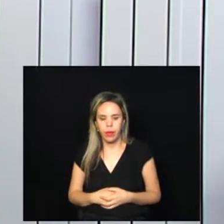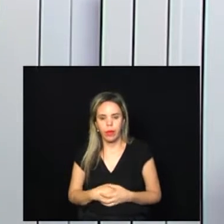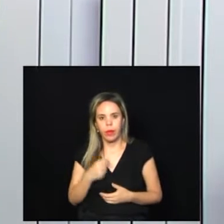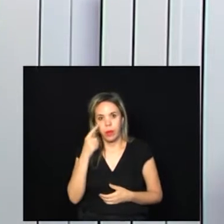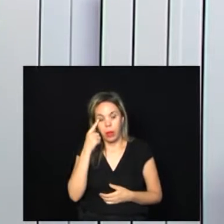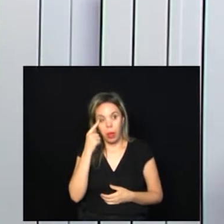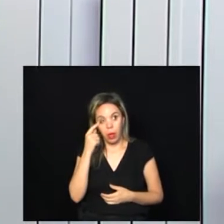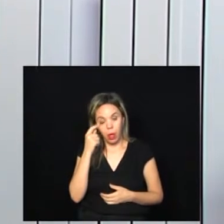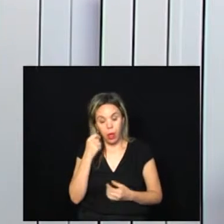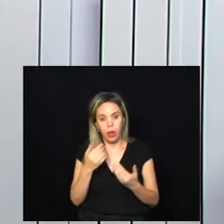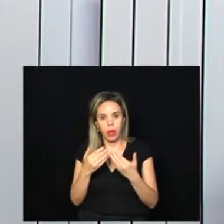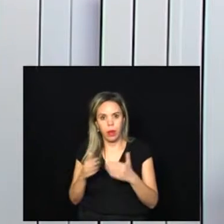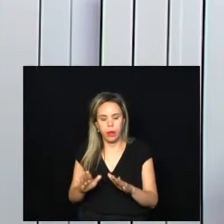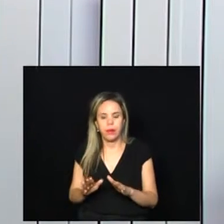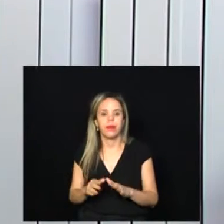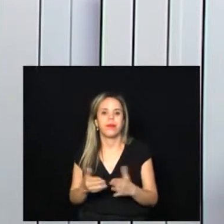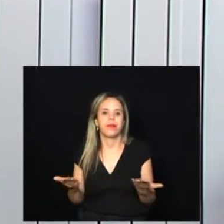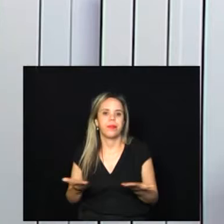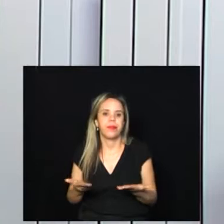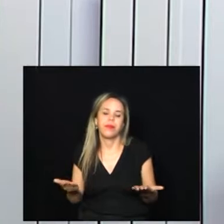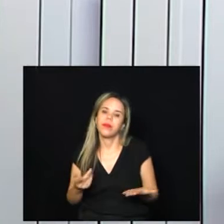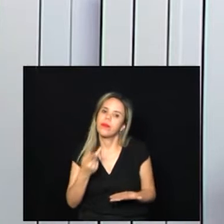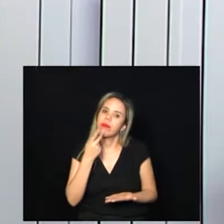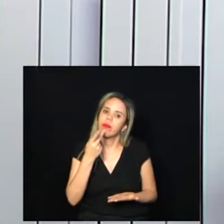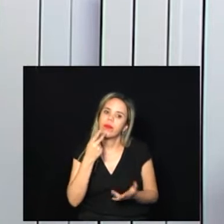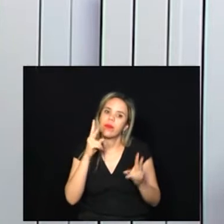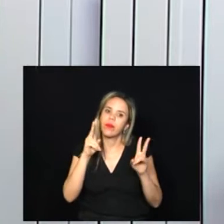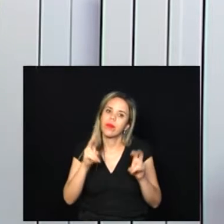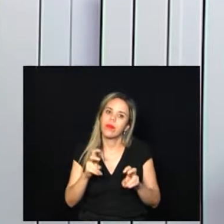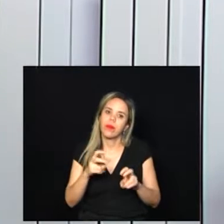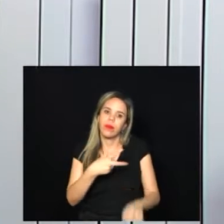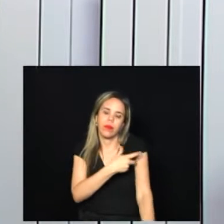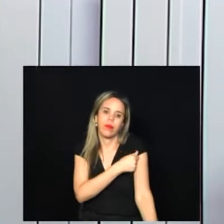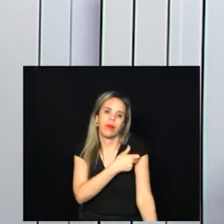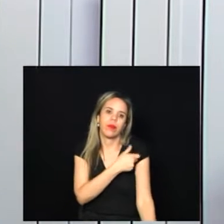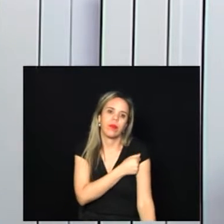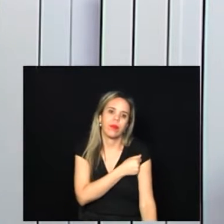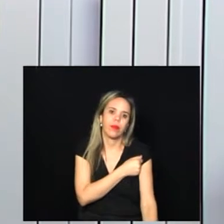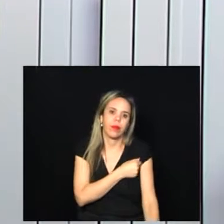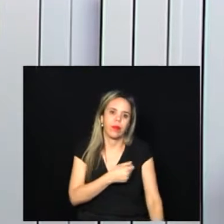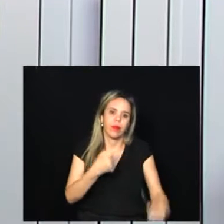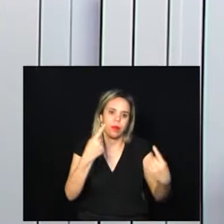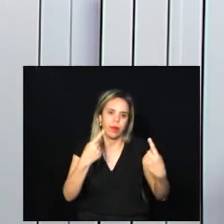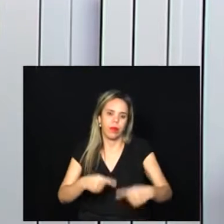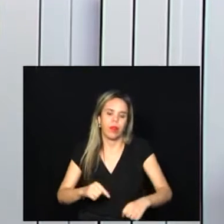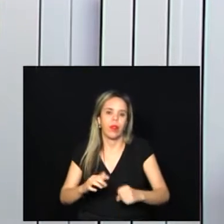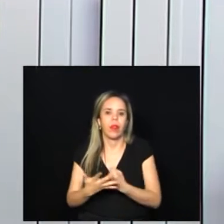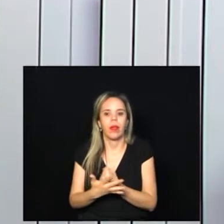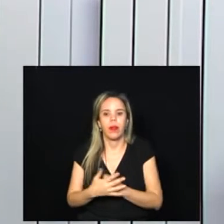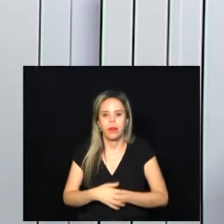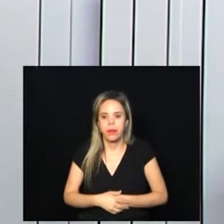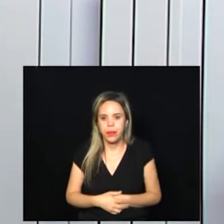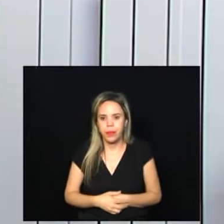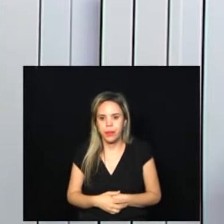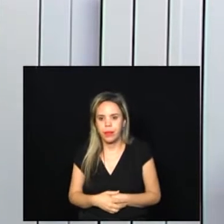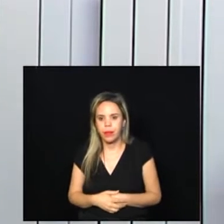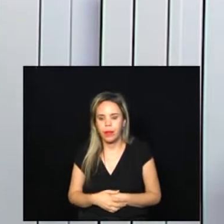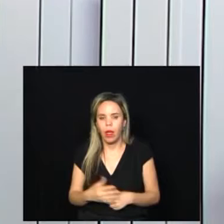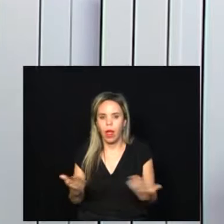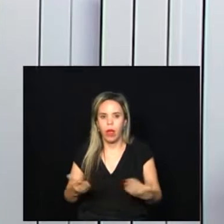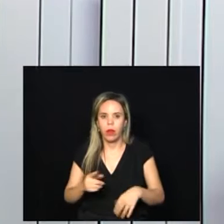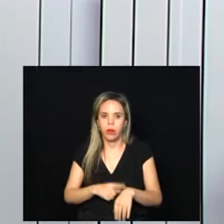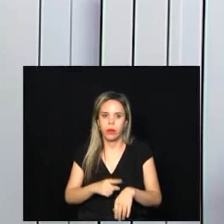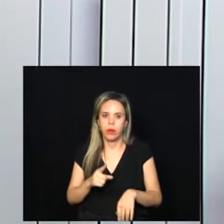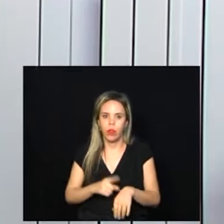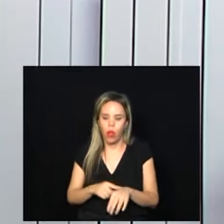E nós vamos abrir esta edição falando sobre vacinação contra a Covid-19. Neste momento,